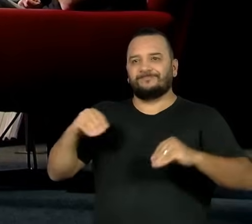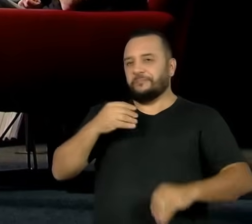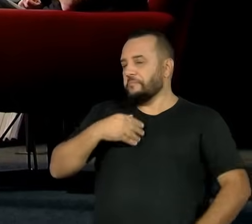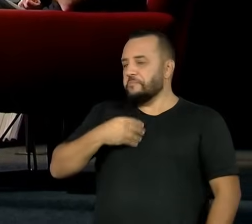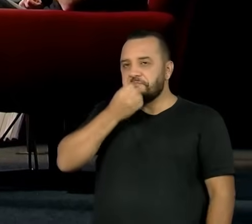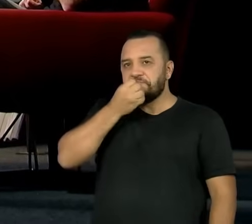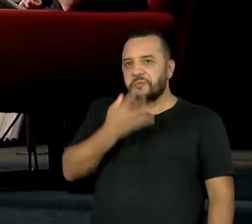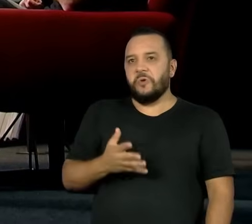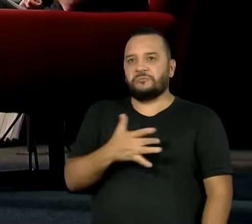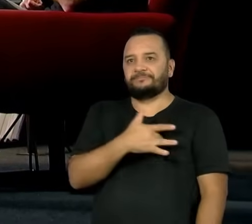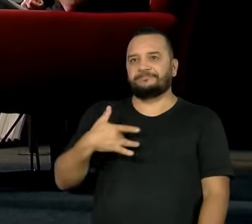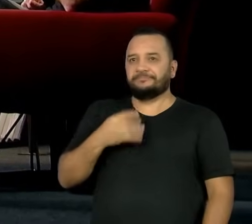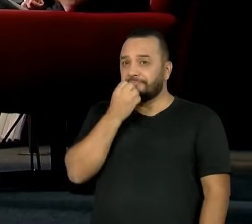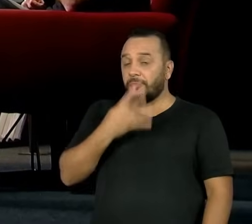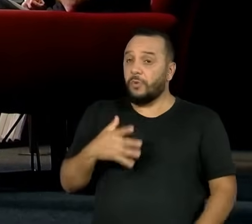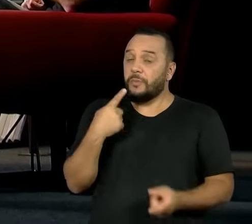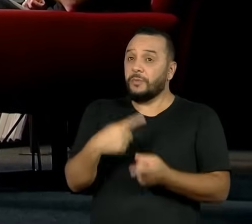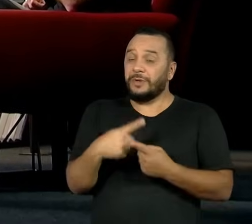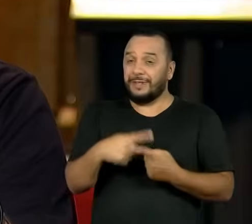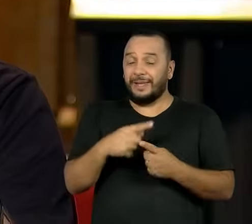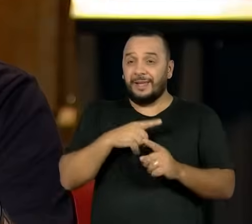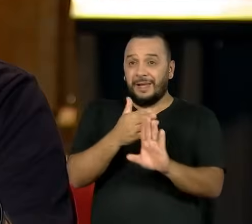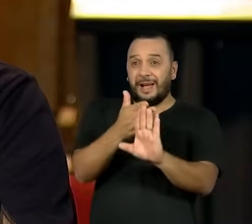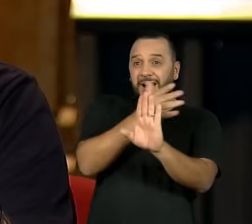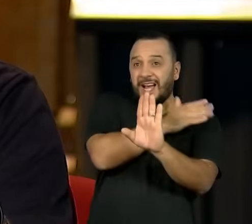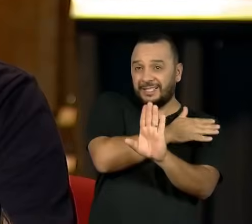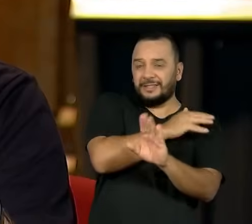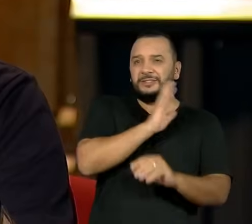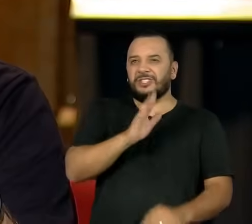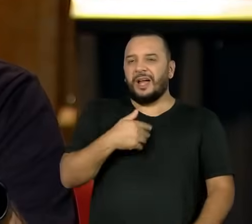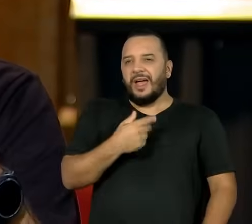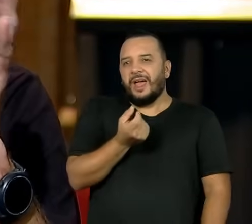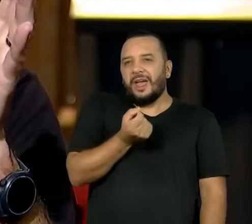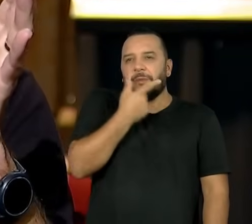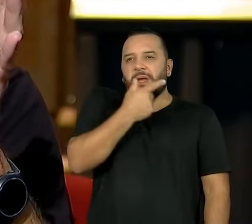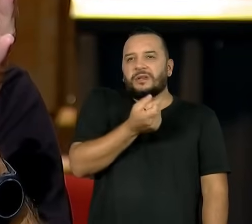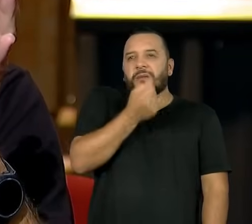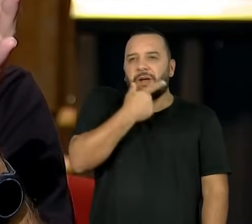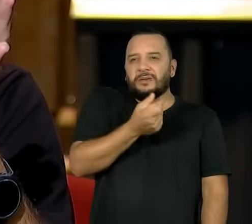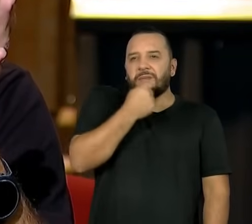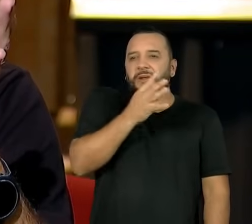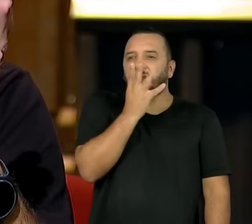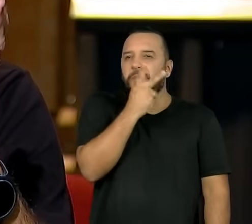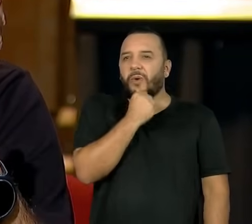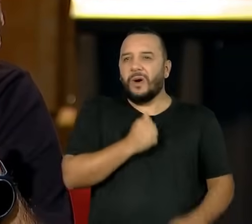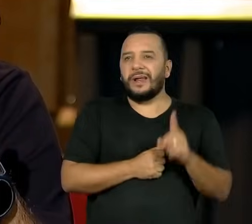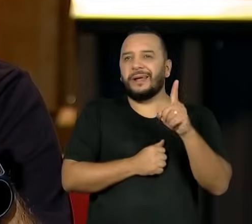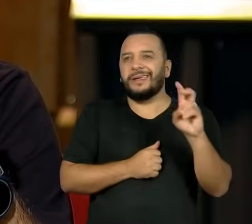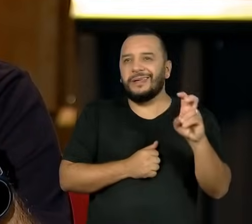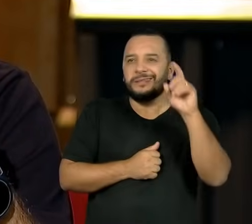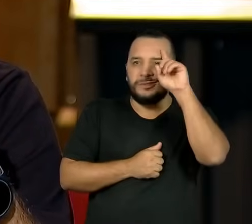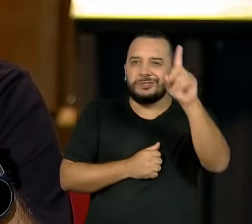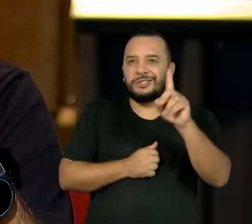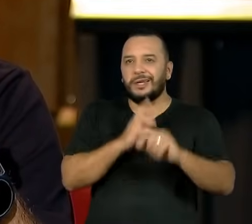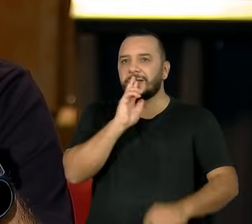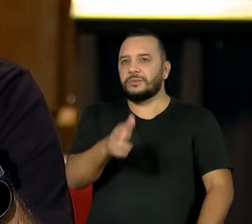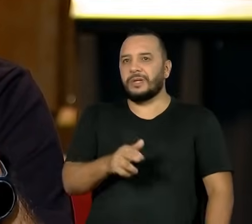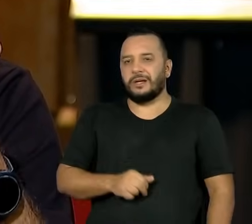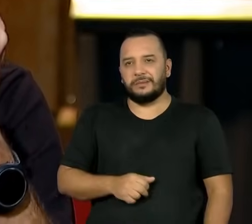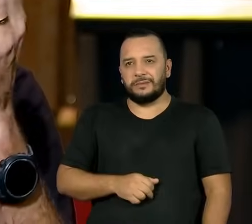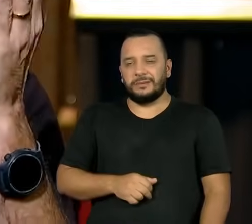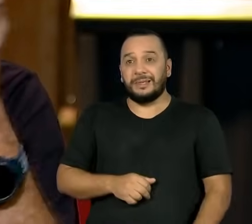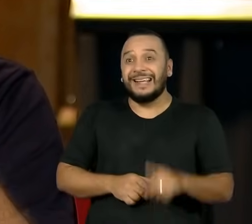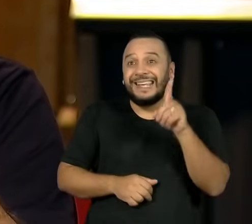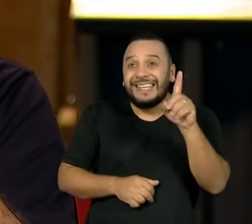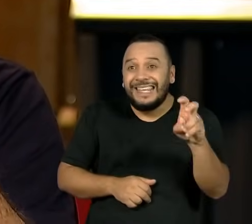importante? Porque todas as medicações antidepressivas que a gente tem no mercado hoje demoram na ordem de 15 dias para fazer efeito.